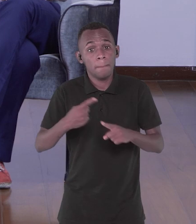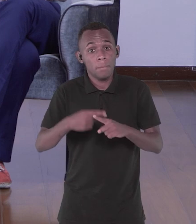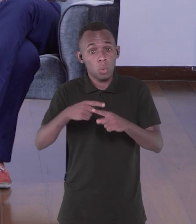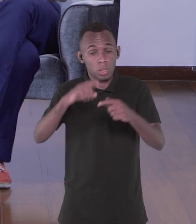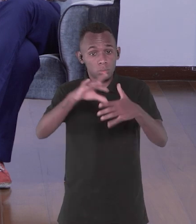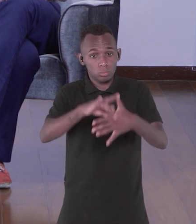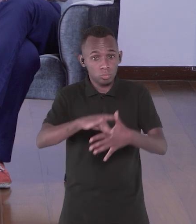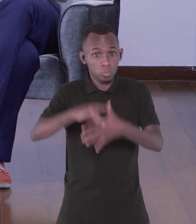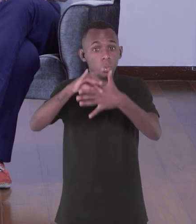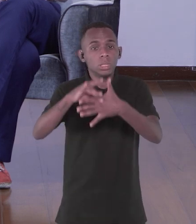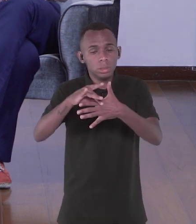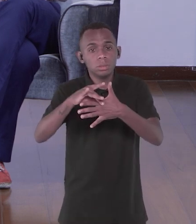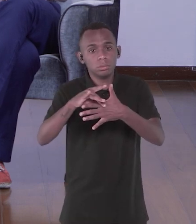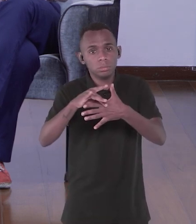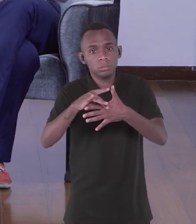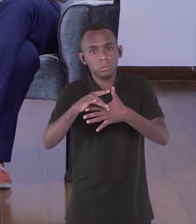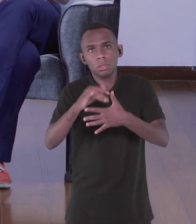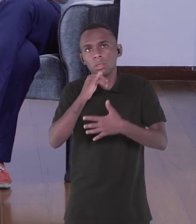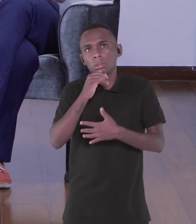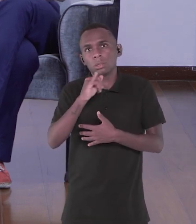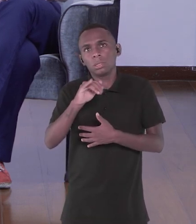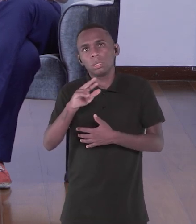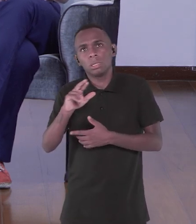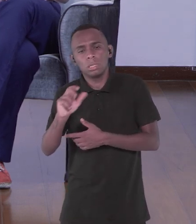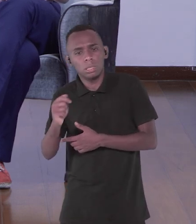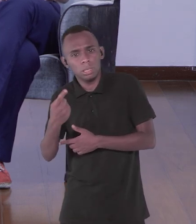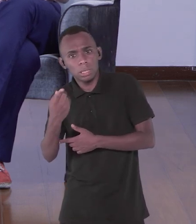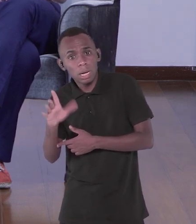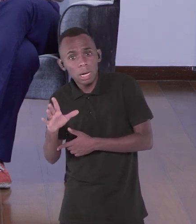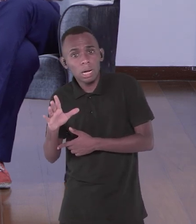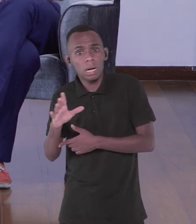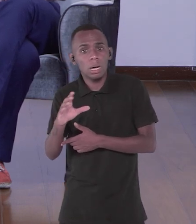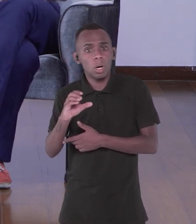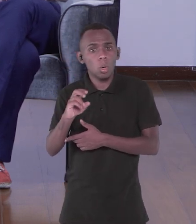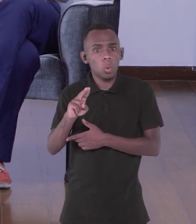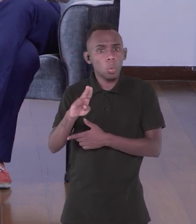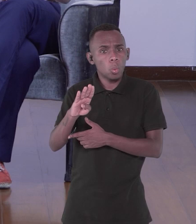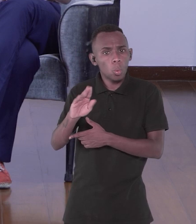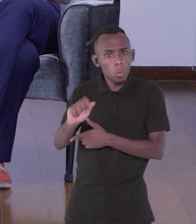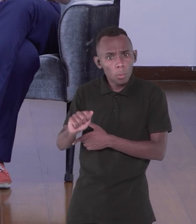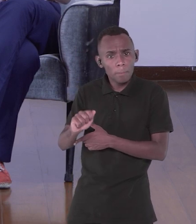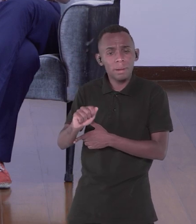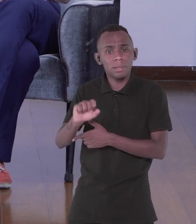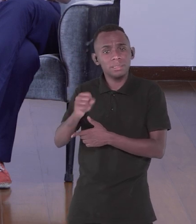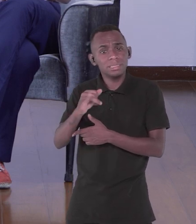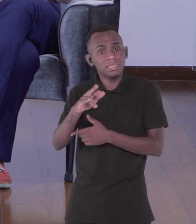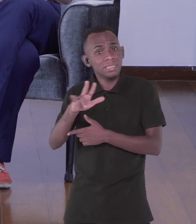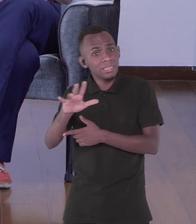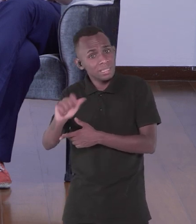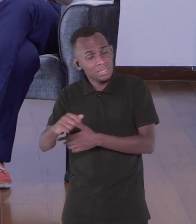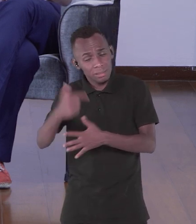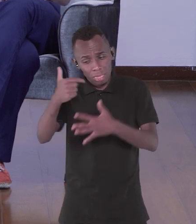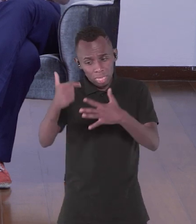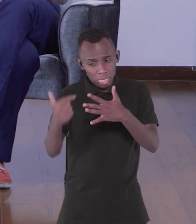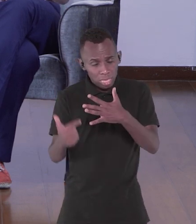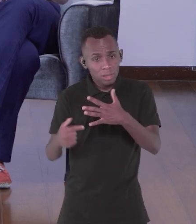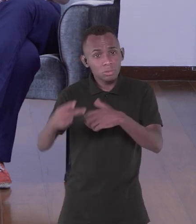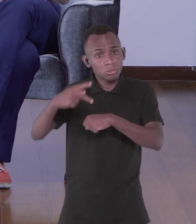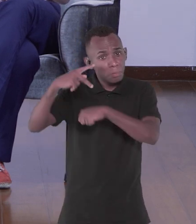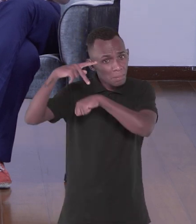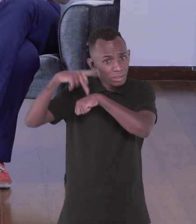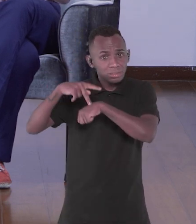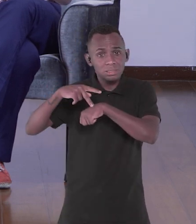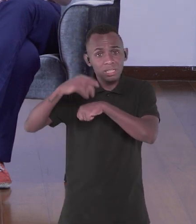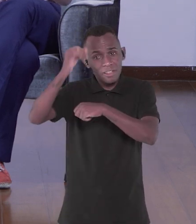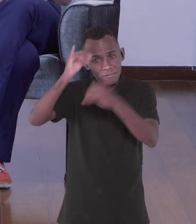podemos usar o Irã, podemos usar Cuba, podemos usar a Síria, O Assad foi alvo de todas as sanções do